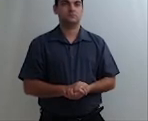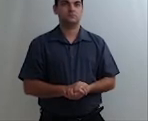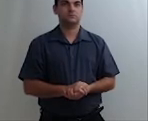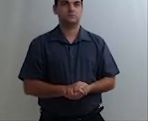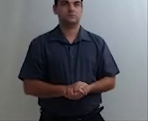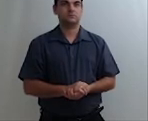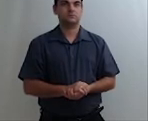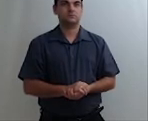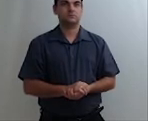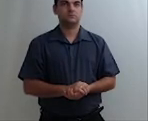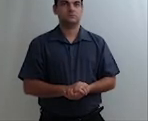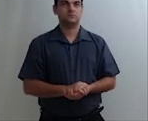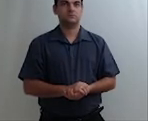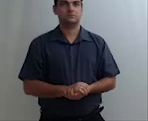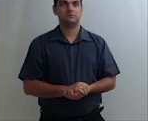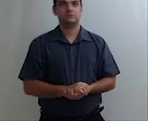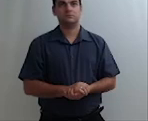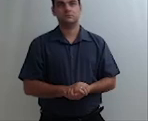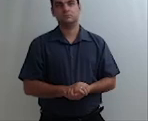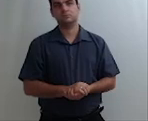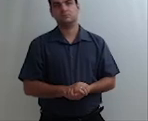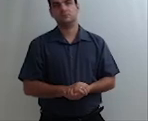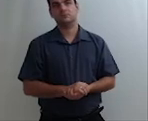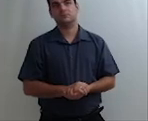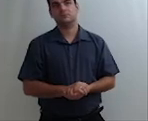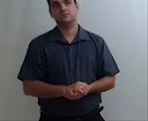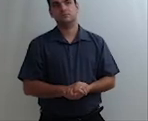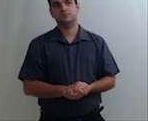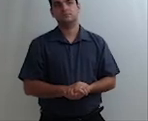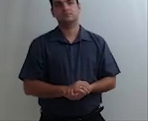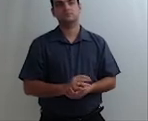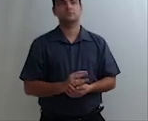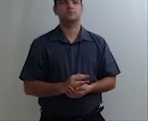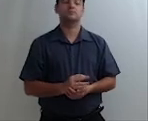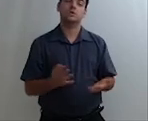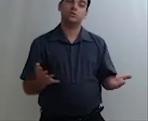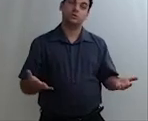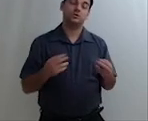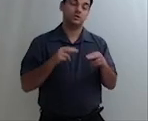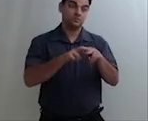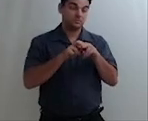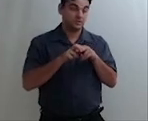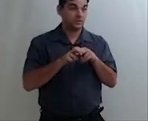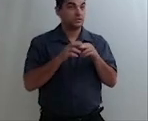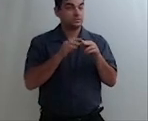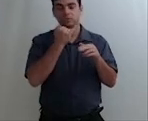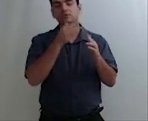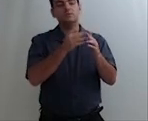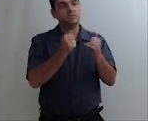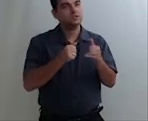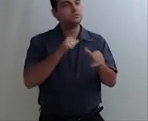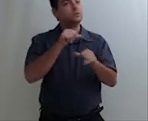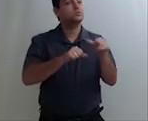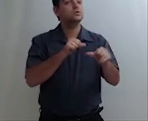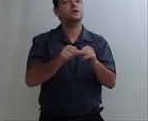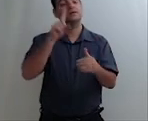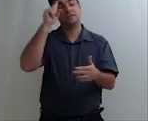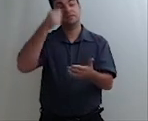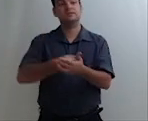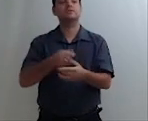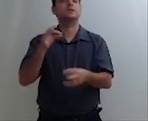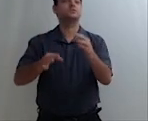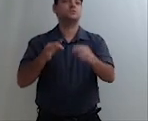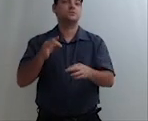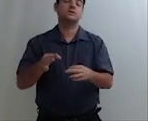R senhor presidente consoante relatado pretende-se a revogação da construção cautelar do paciente não visum porém flagrante